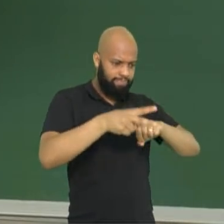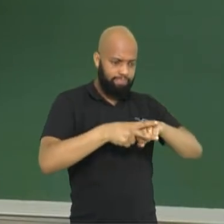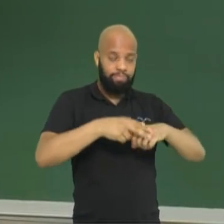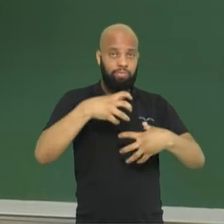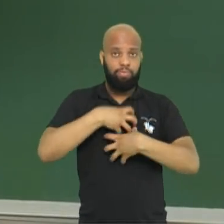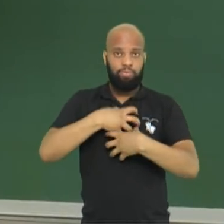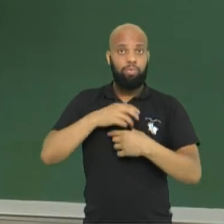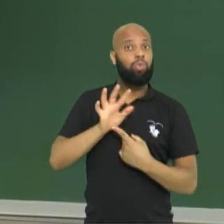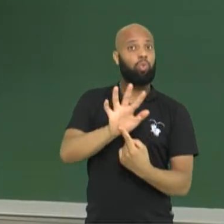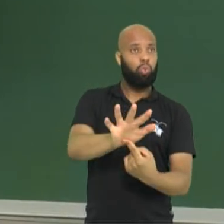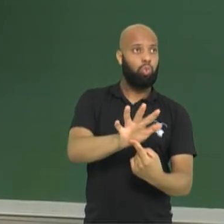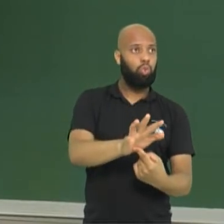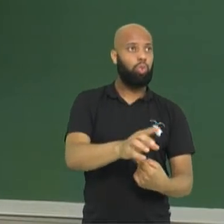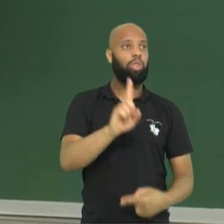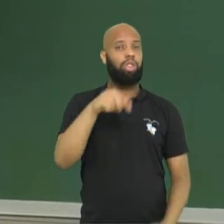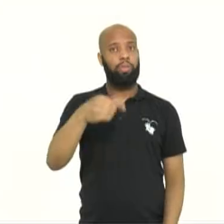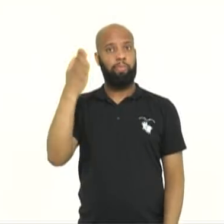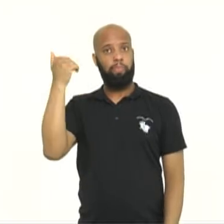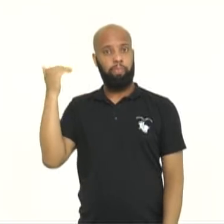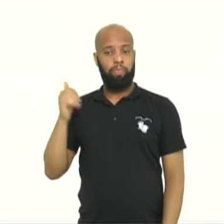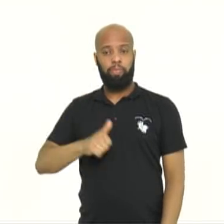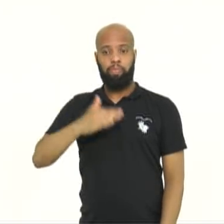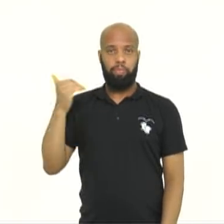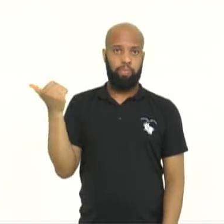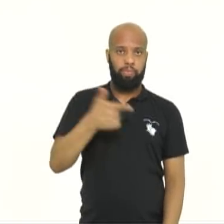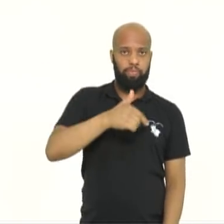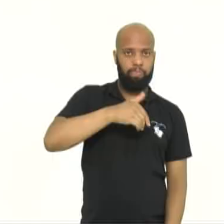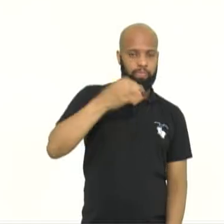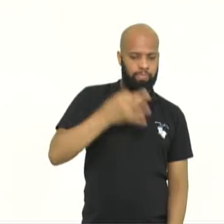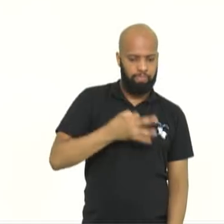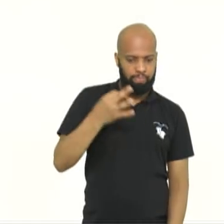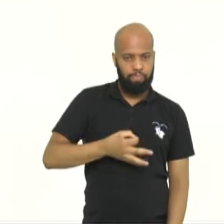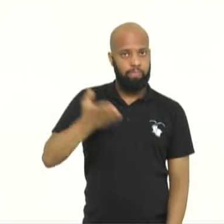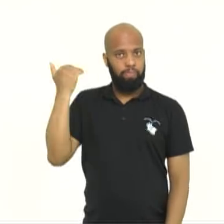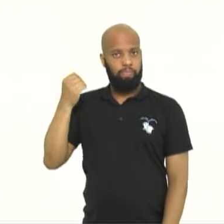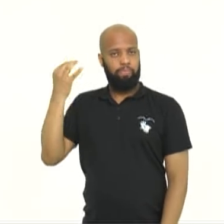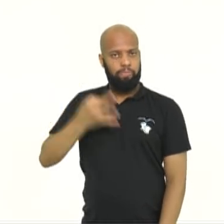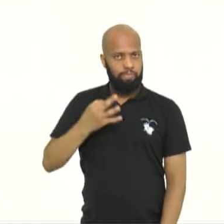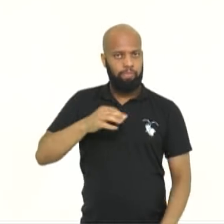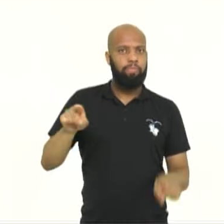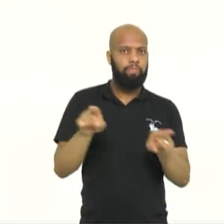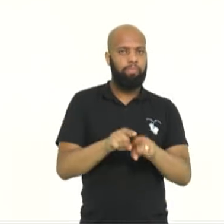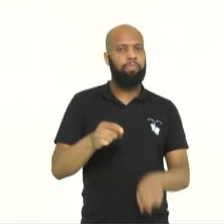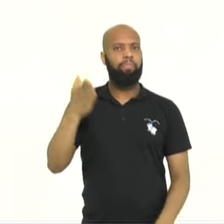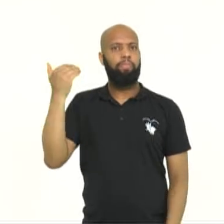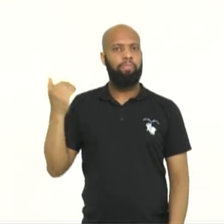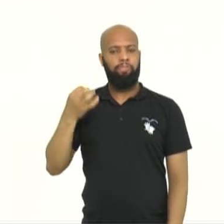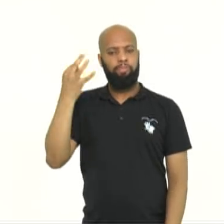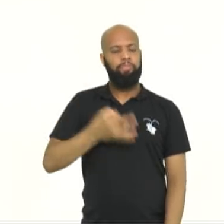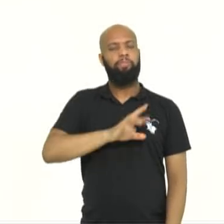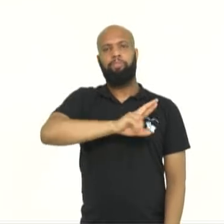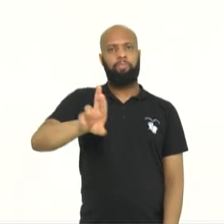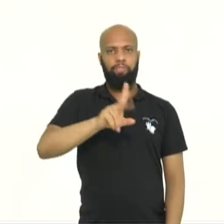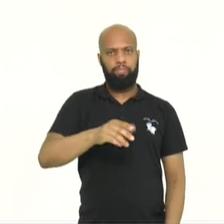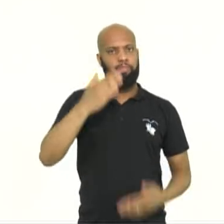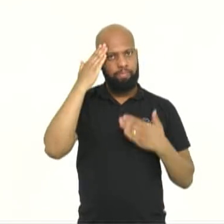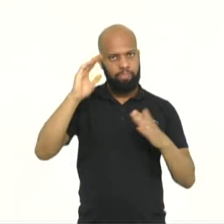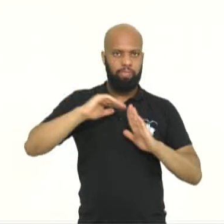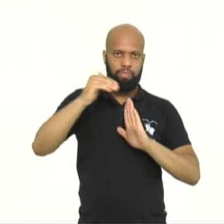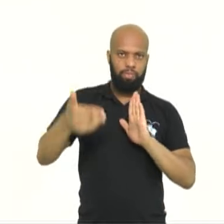modo indicativo, que era o pretérito mais que perfeito, o pretérito perfeito e também o pretérito imperfeito.